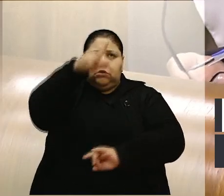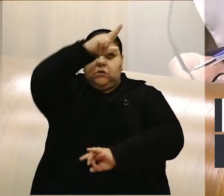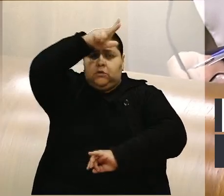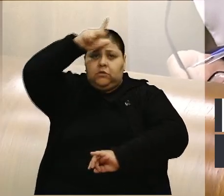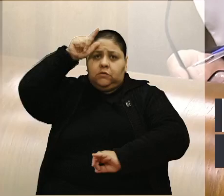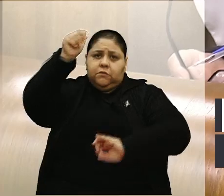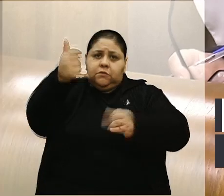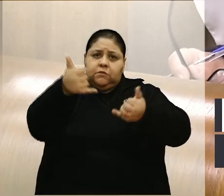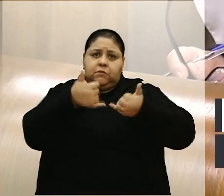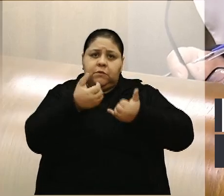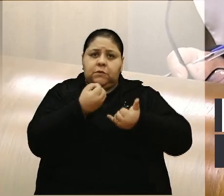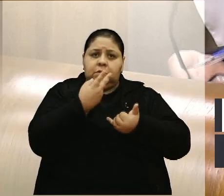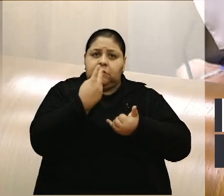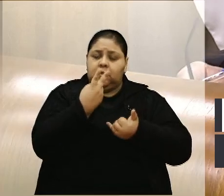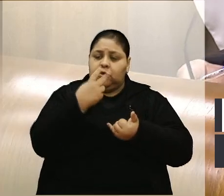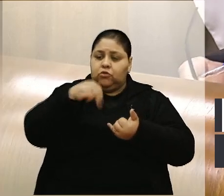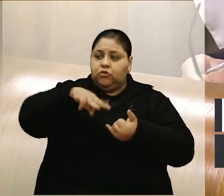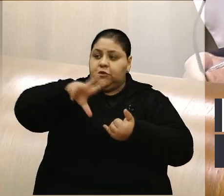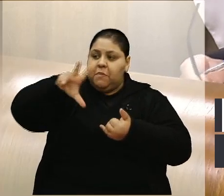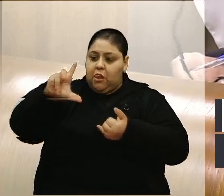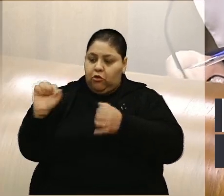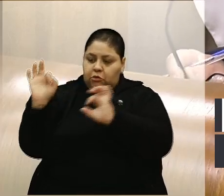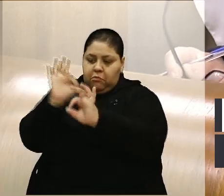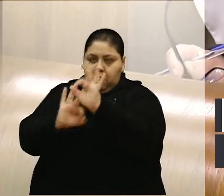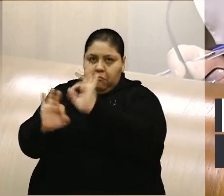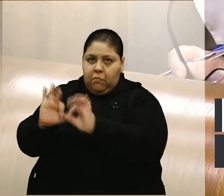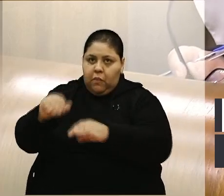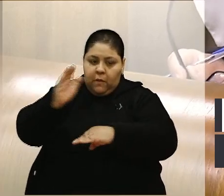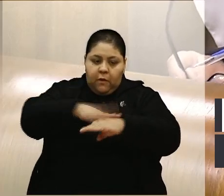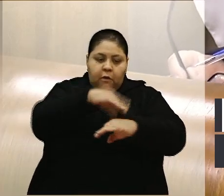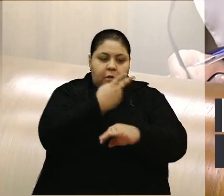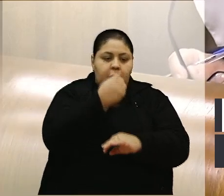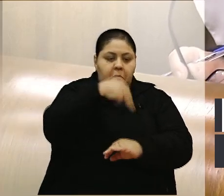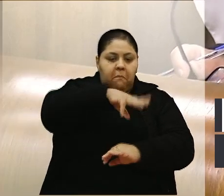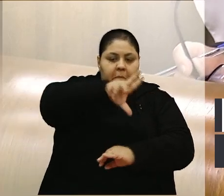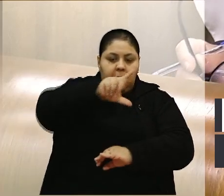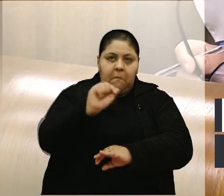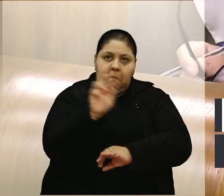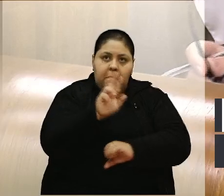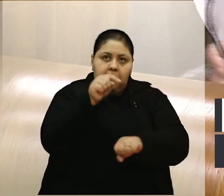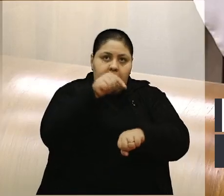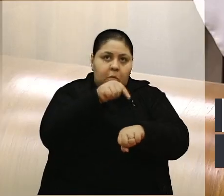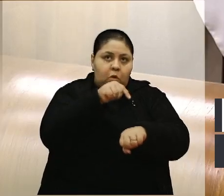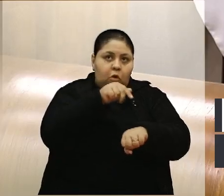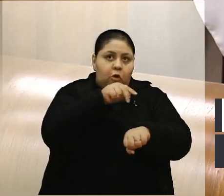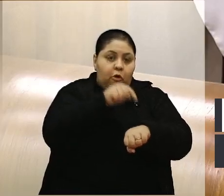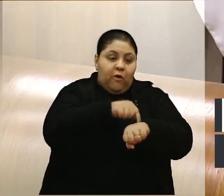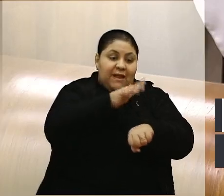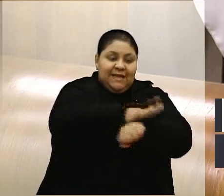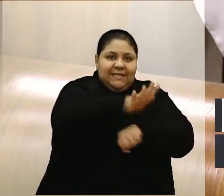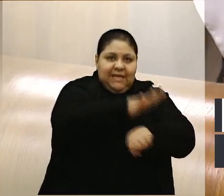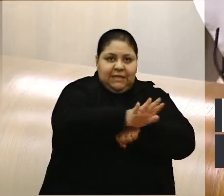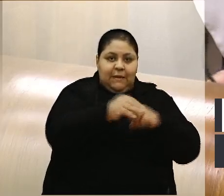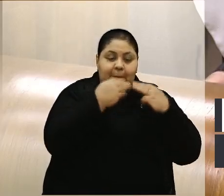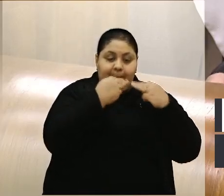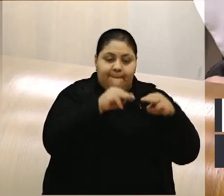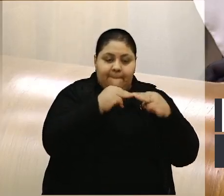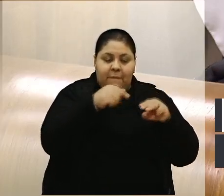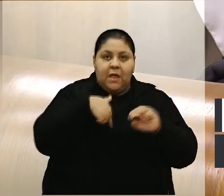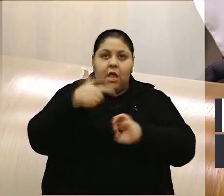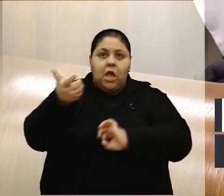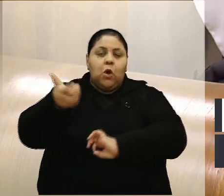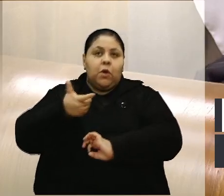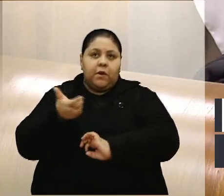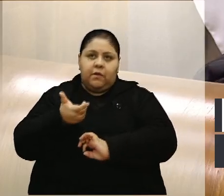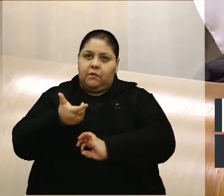notícia boa. 2 milhões para reparos, mais 2 milhões em horas extras máquinas. Eu